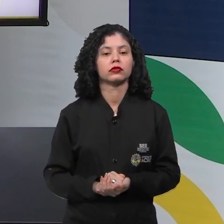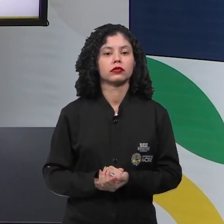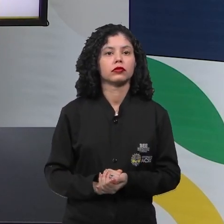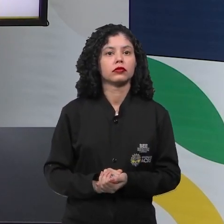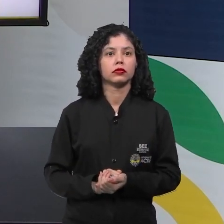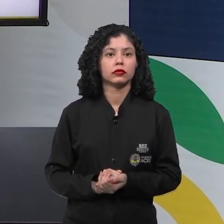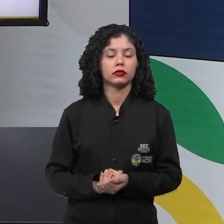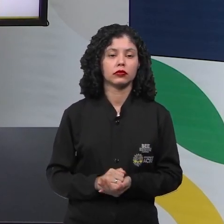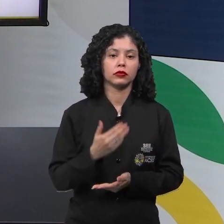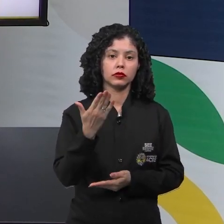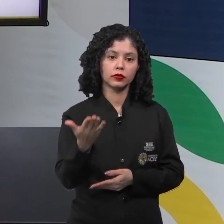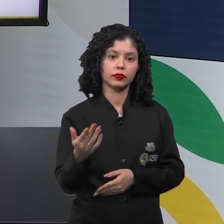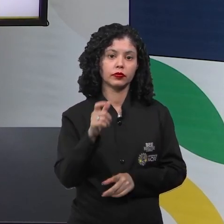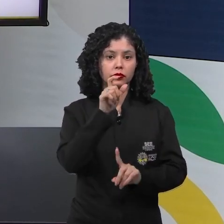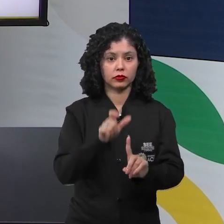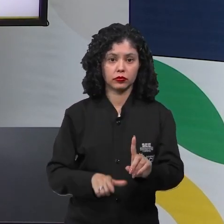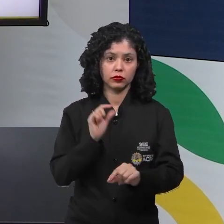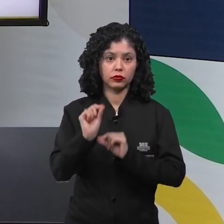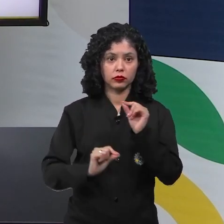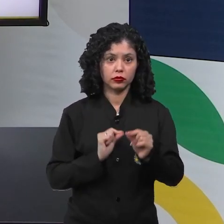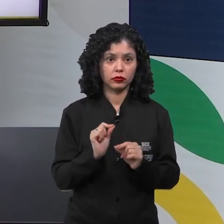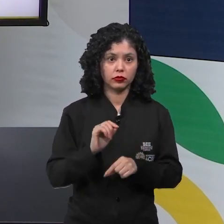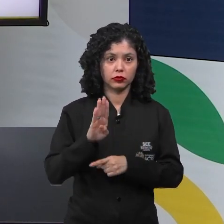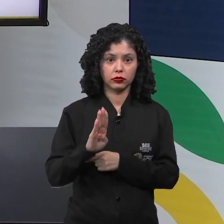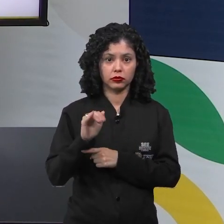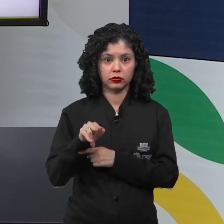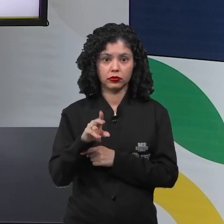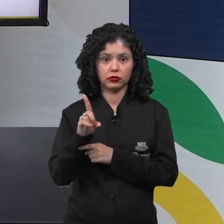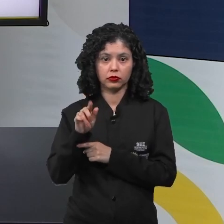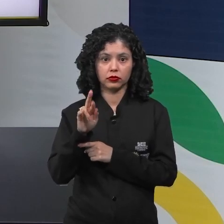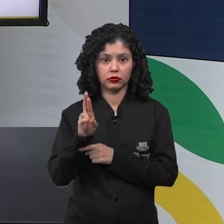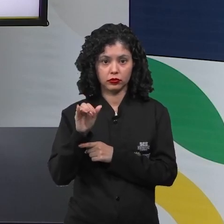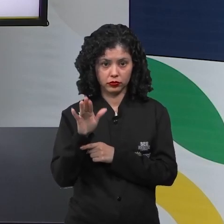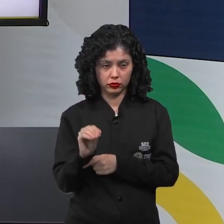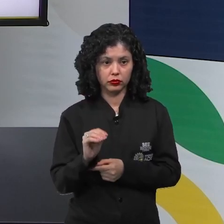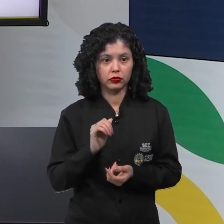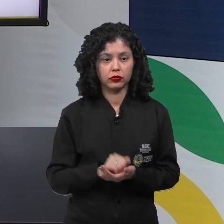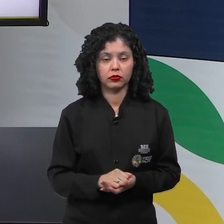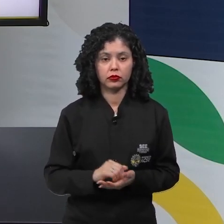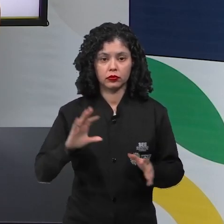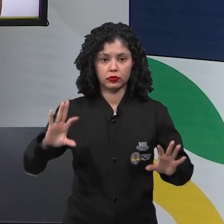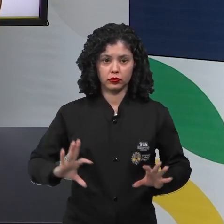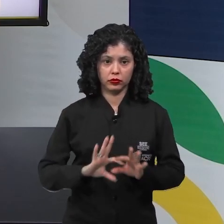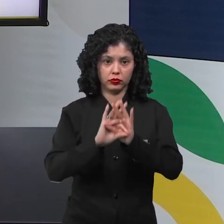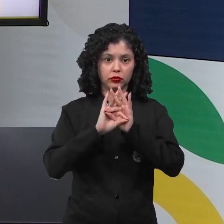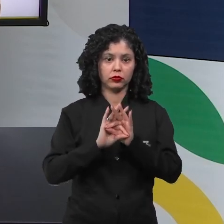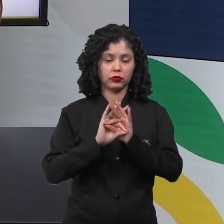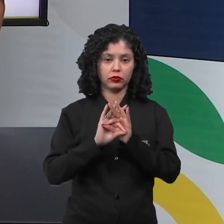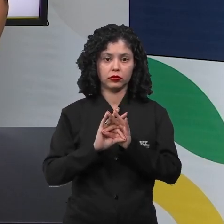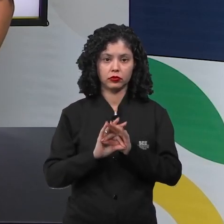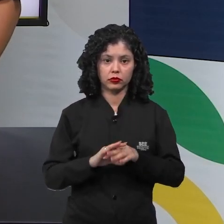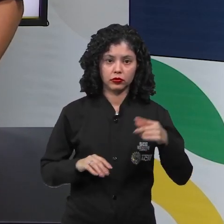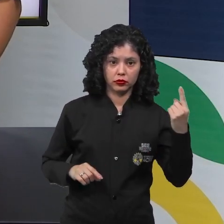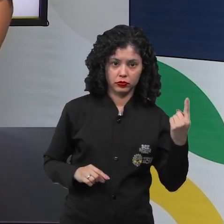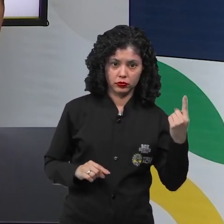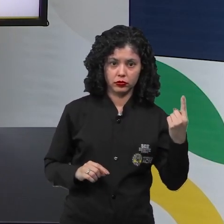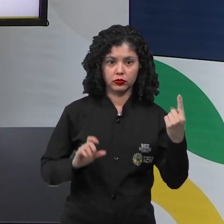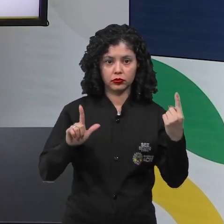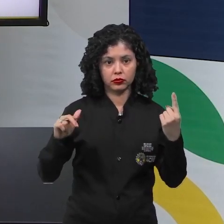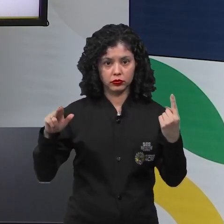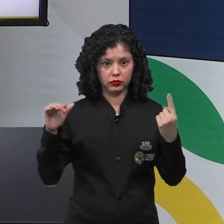Isso representa os números binários. O 1 seria ligado, o 0 seria desligado. Se